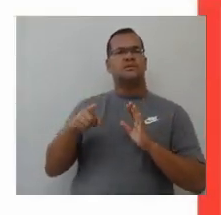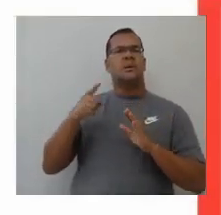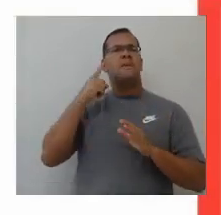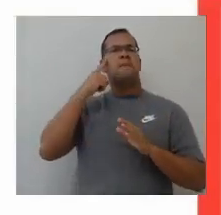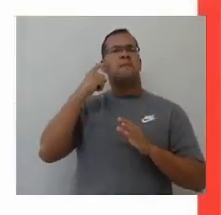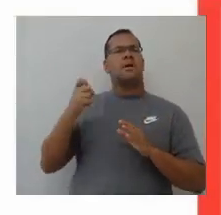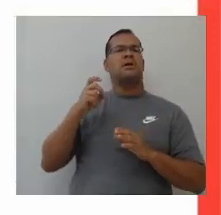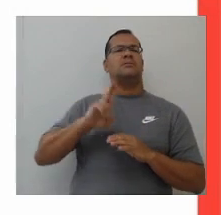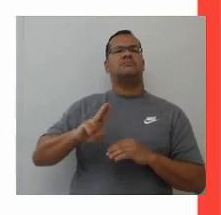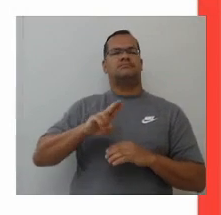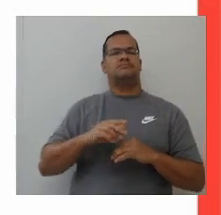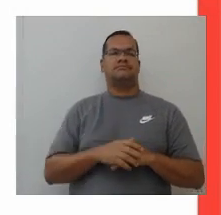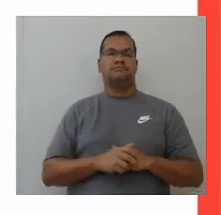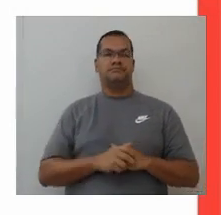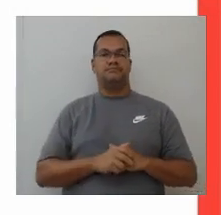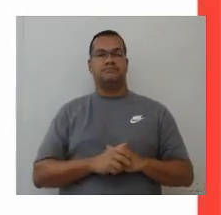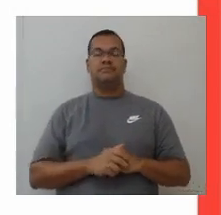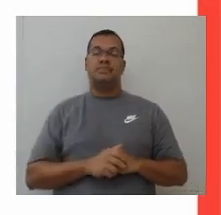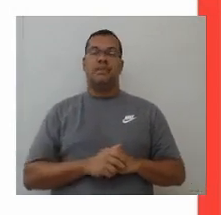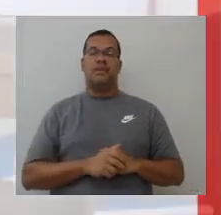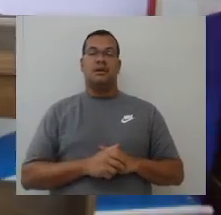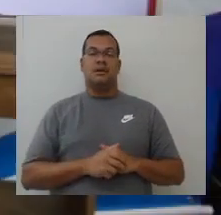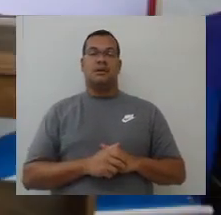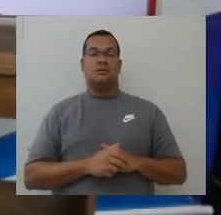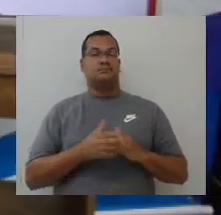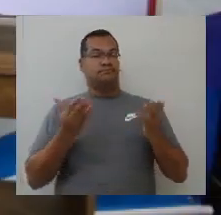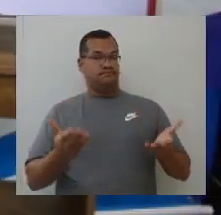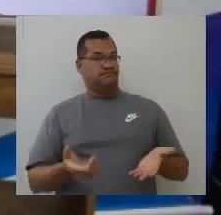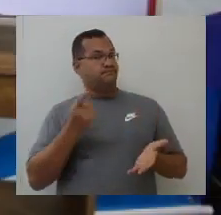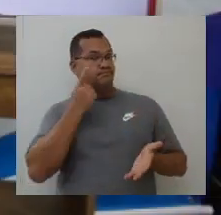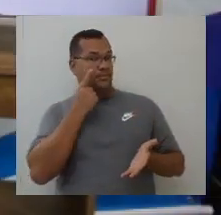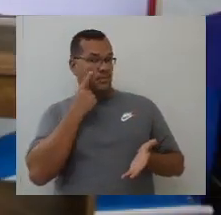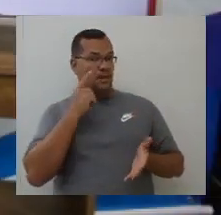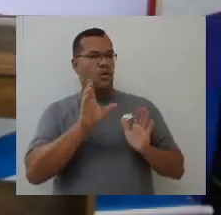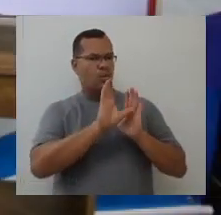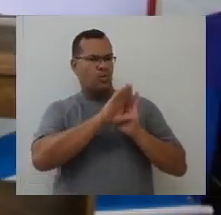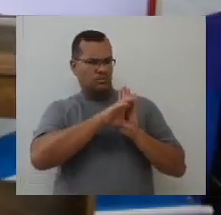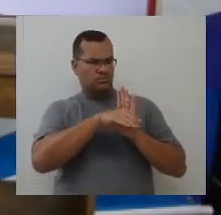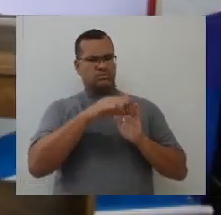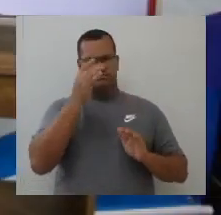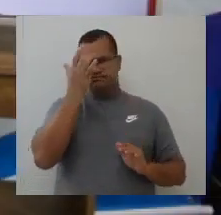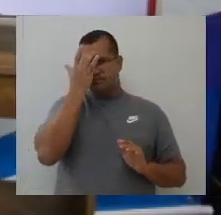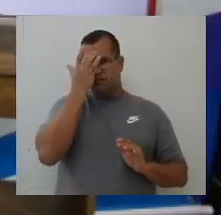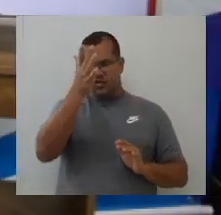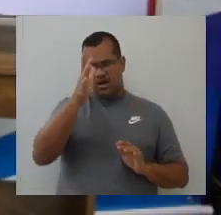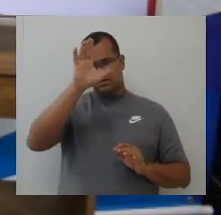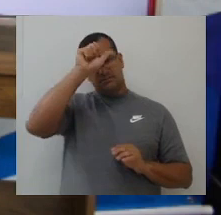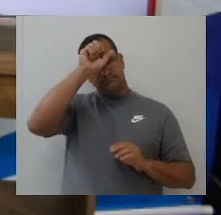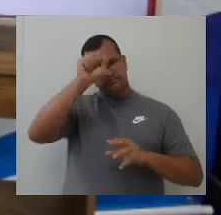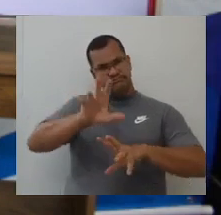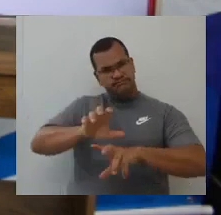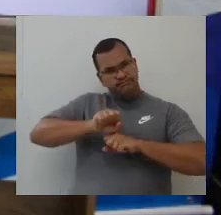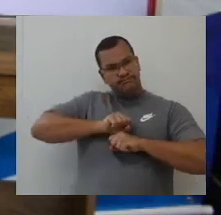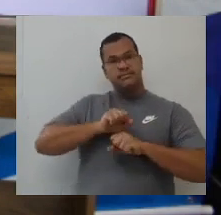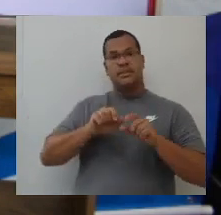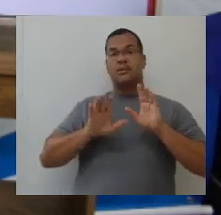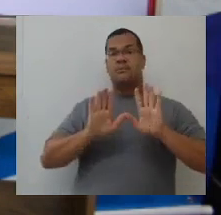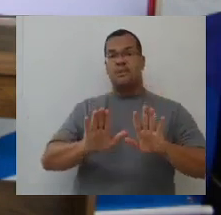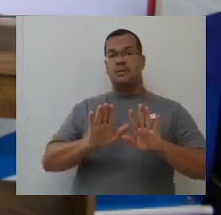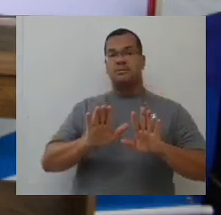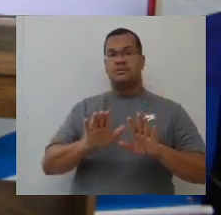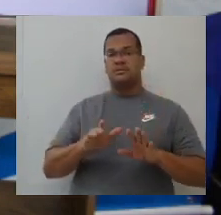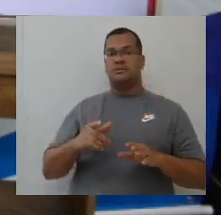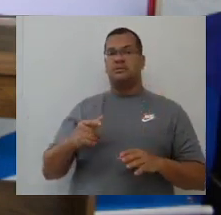devo utilizá-las? Vê só. É um conceito bem fácil de ser entendido, de ser aprendido, tá certo? Só que